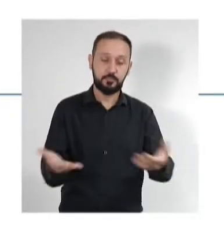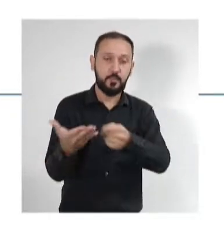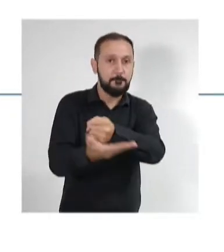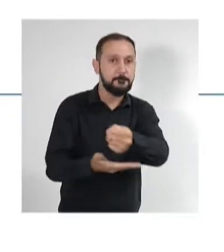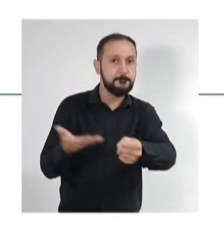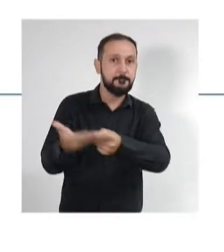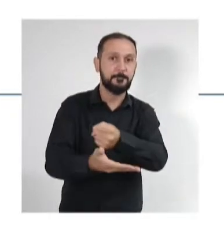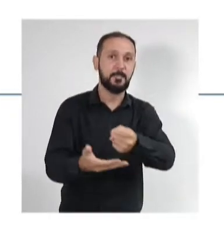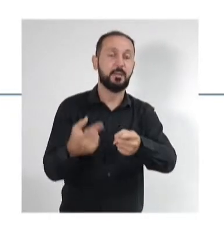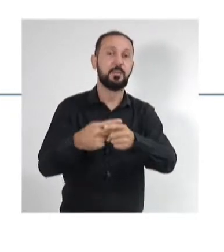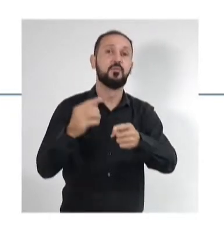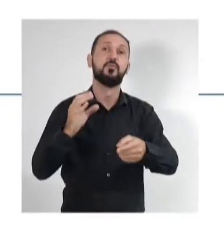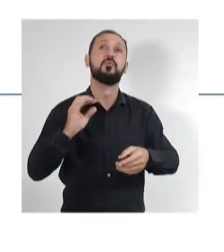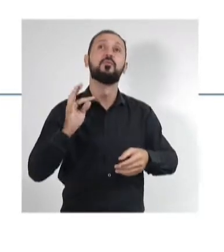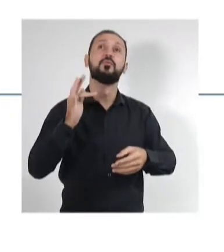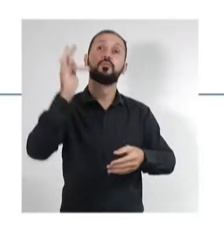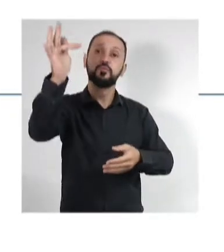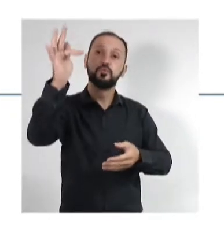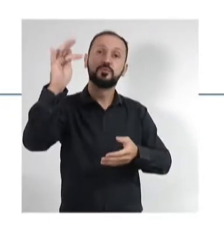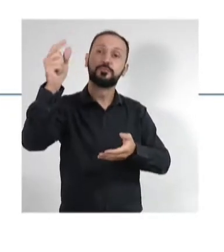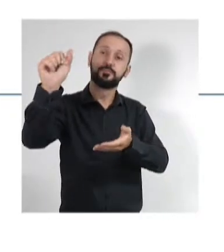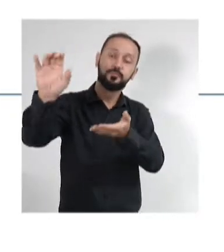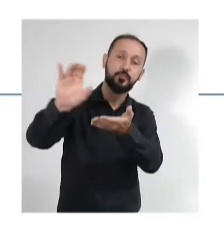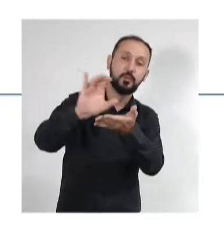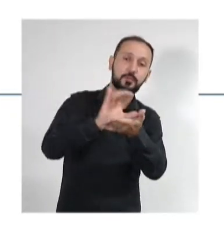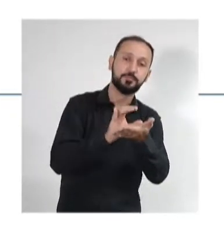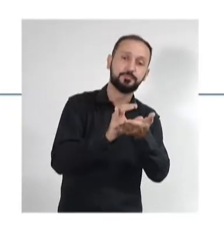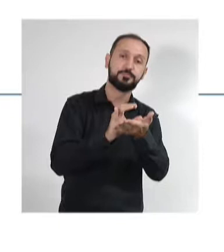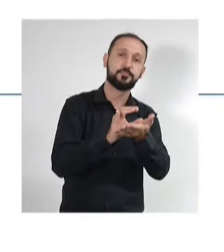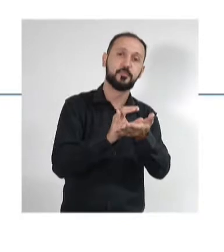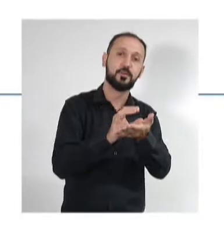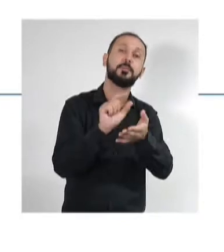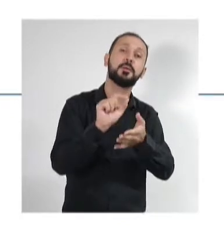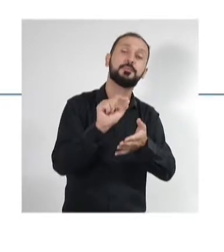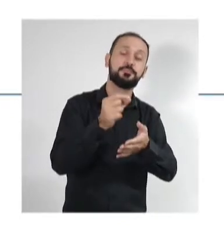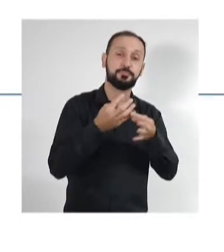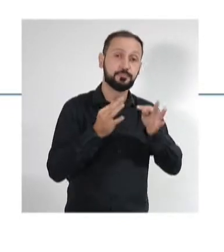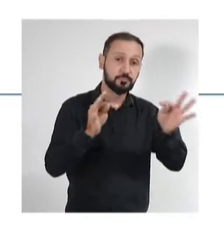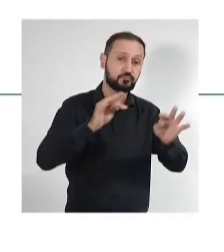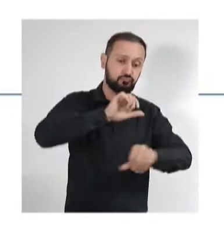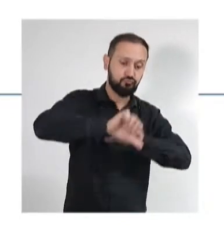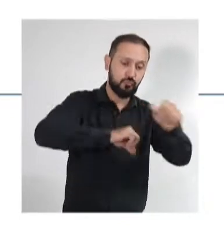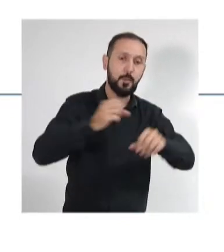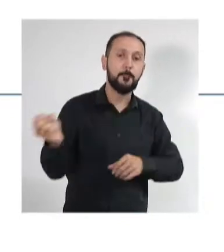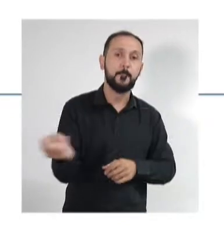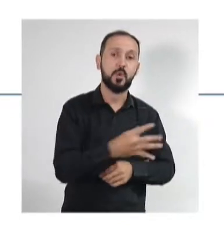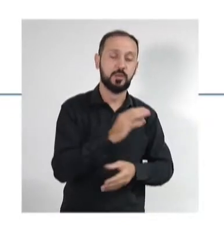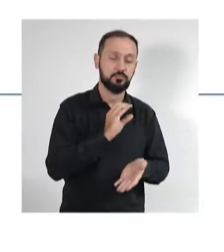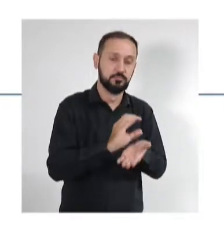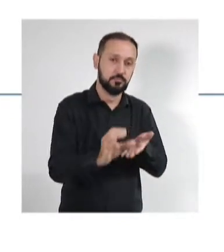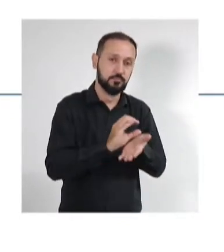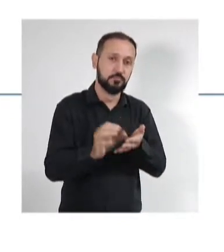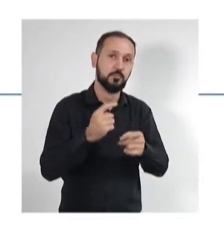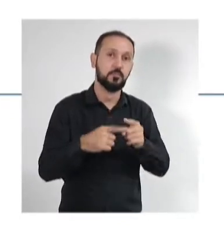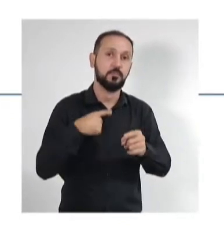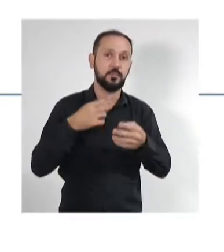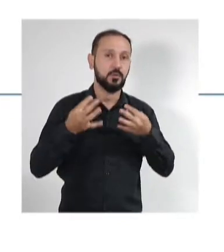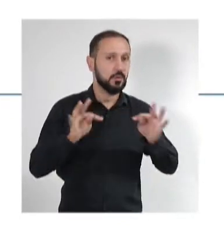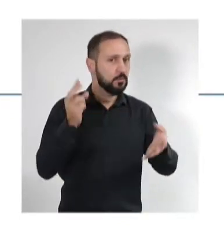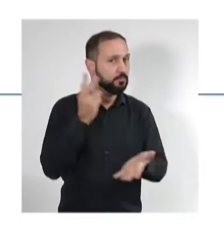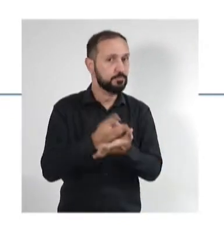gente não iniba investimentos e inovações no país. E isso é importante, porque a tecnologia ela é extremamente dinâmica.